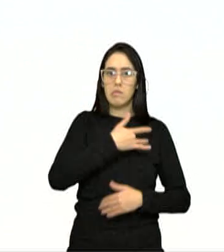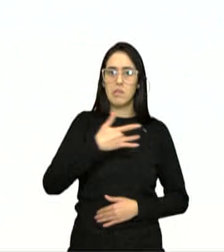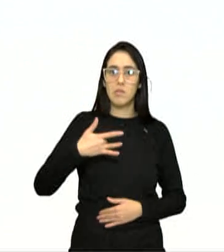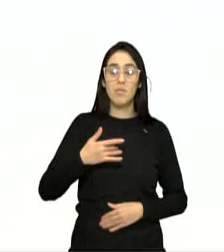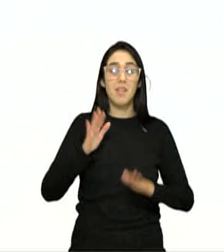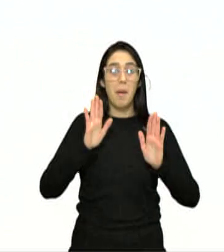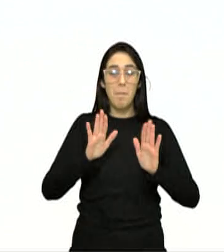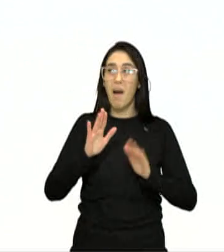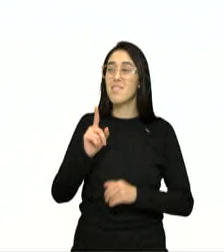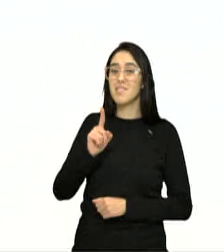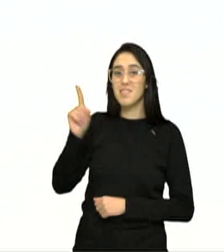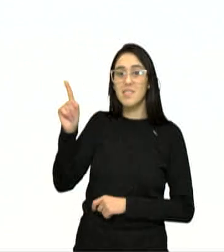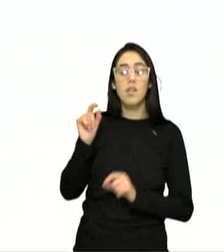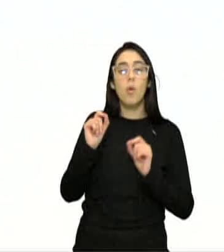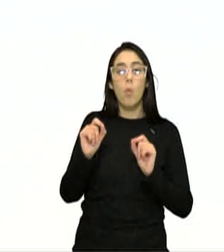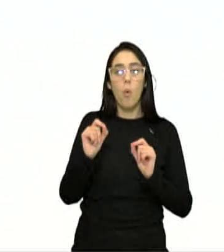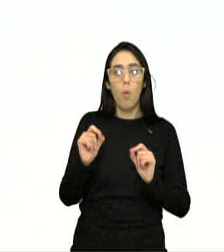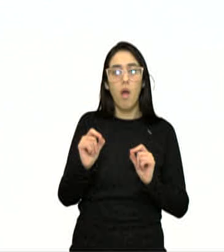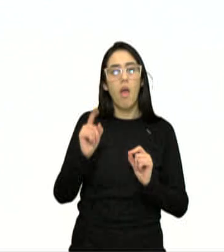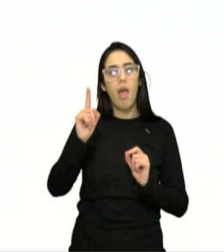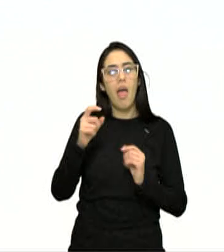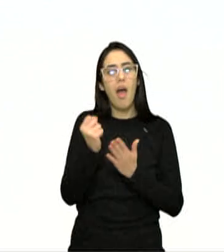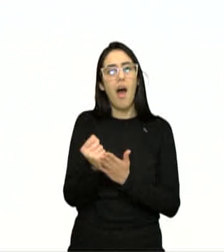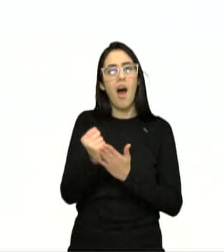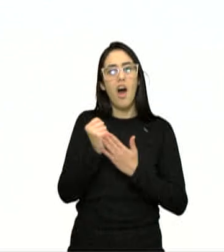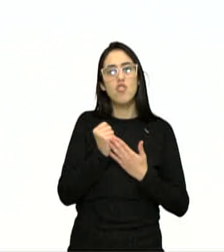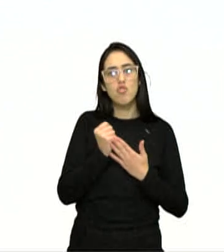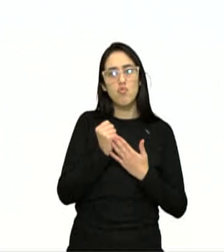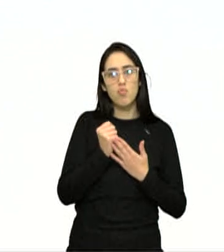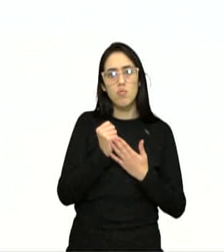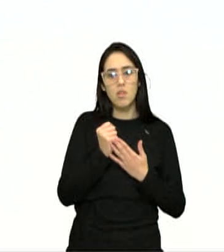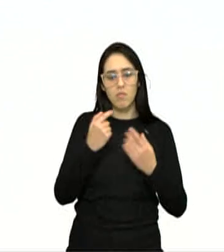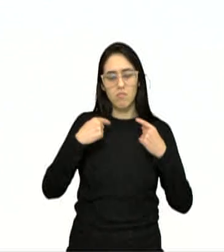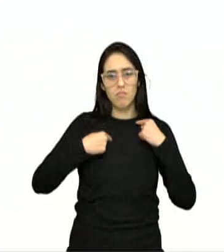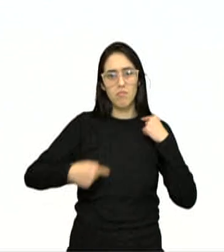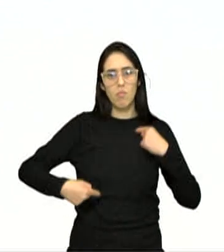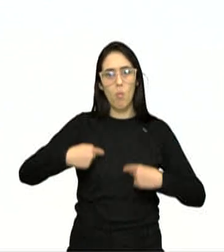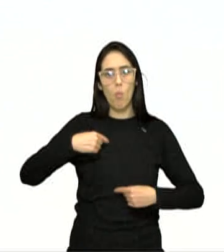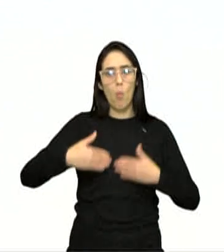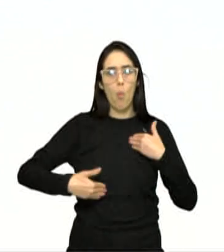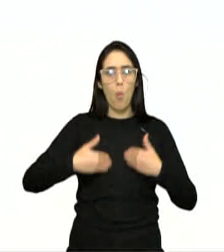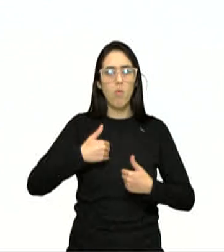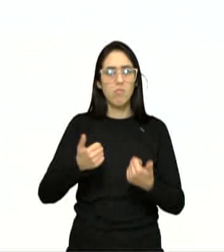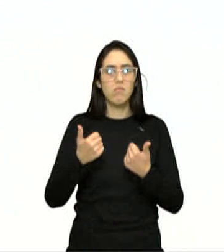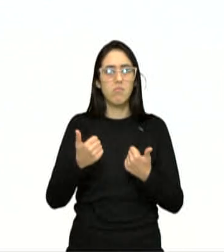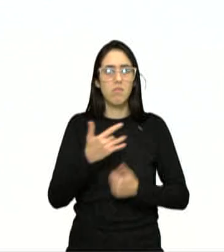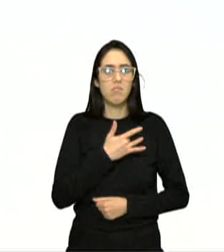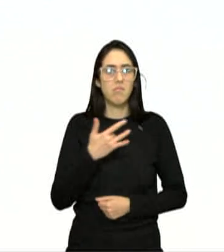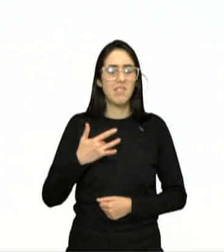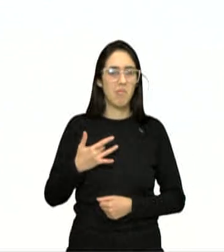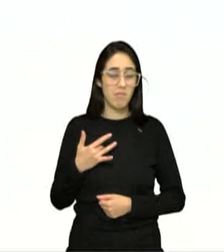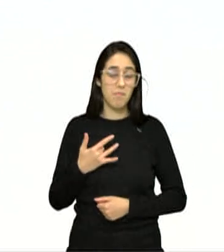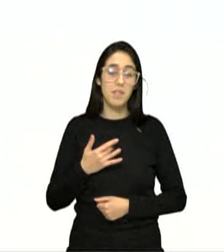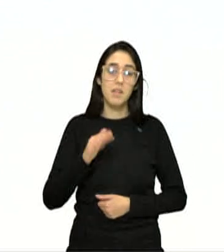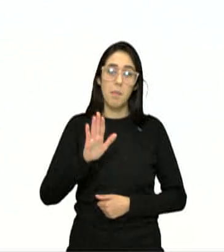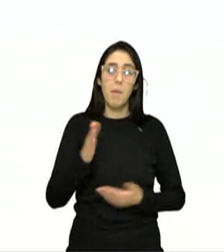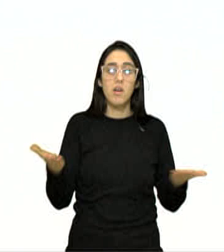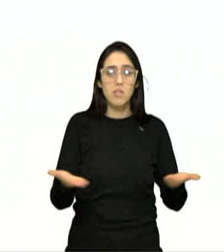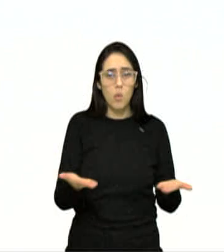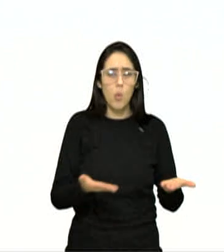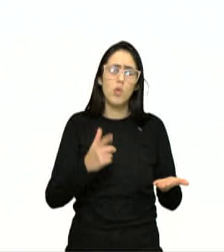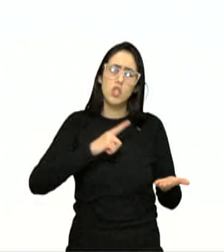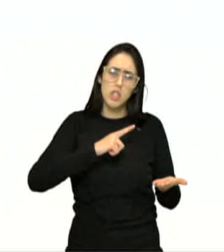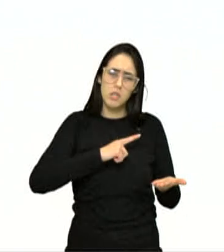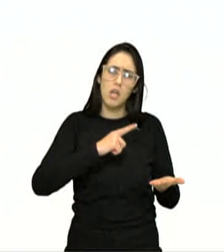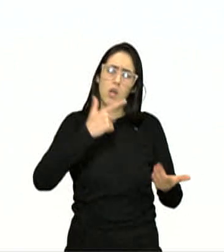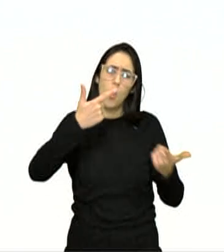o ativo acabava auxiliando no sistema imunológico. Mas, como hoje temos outras maneiras